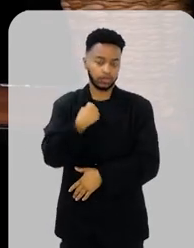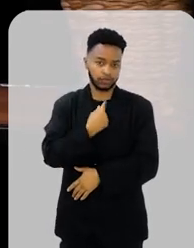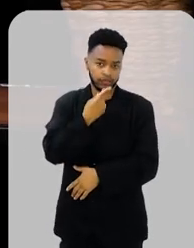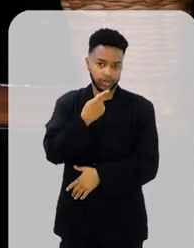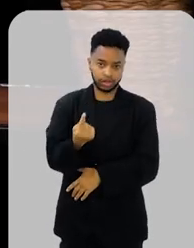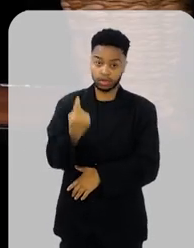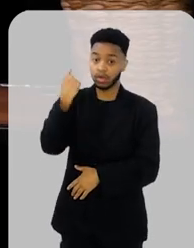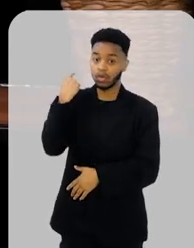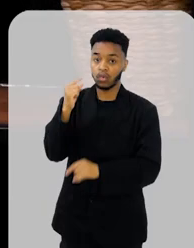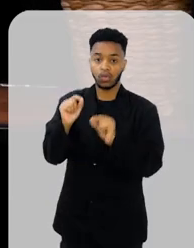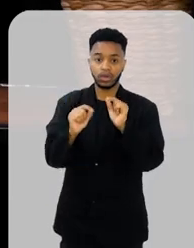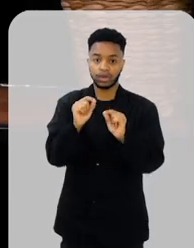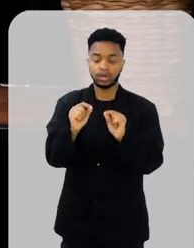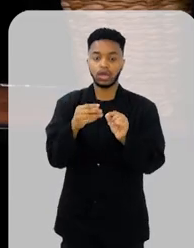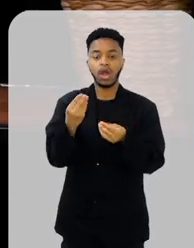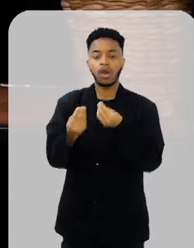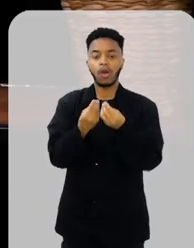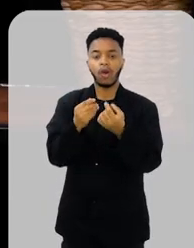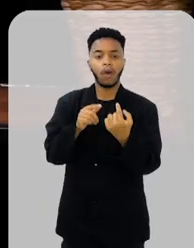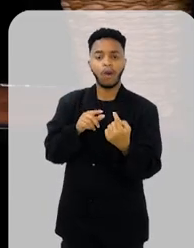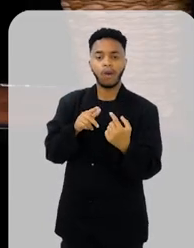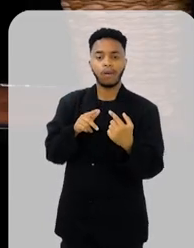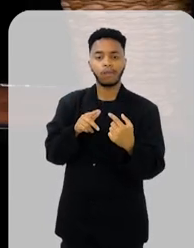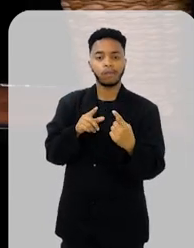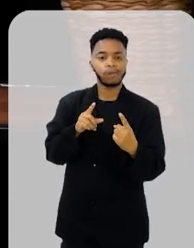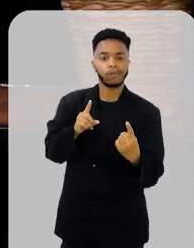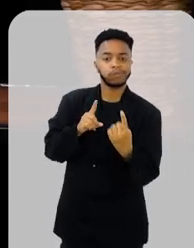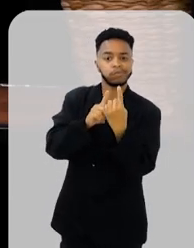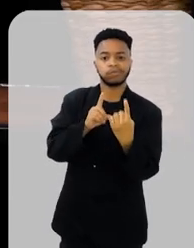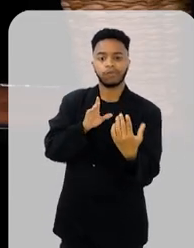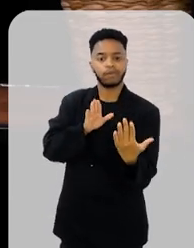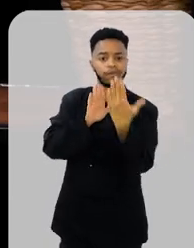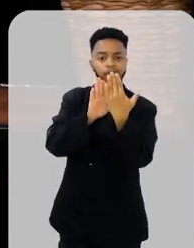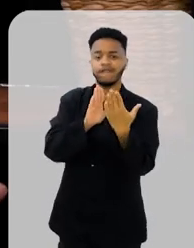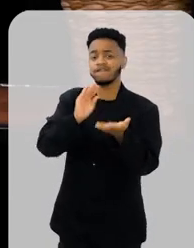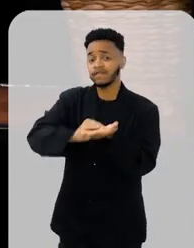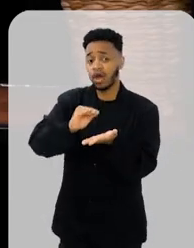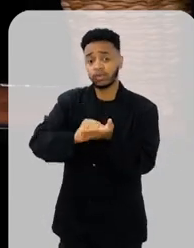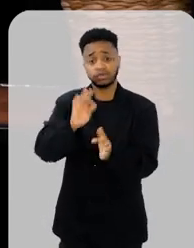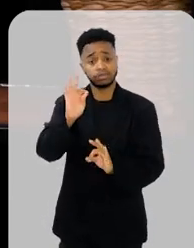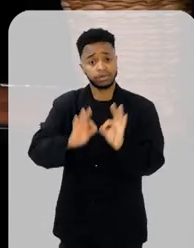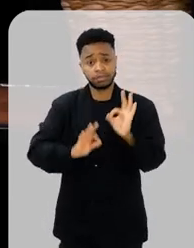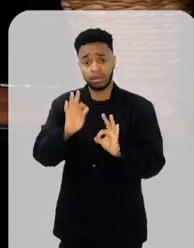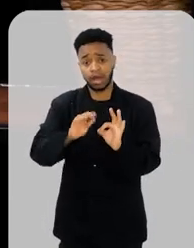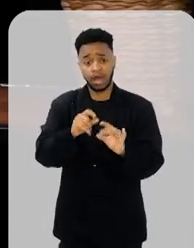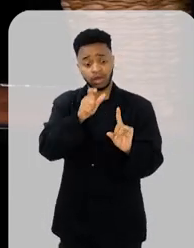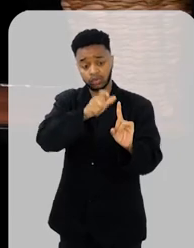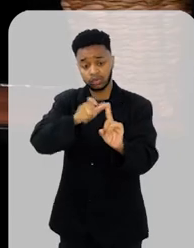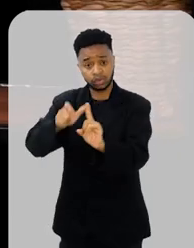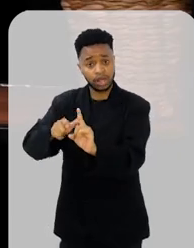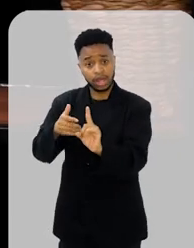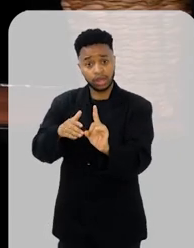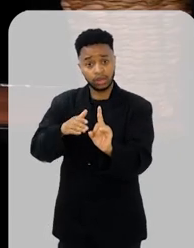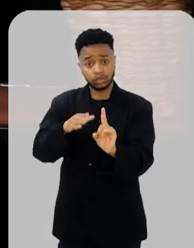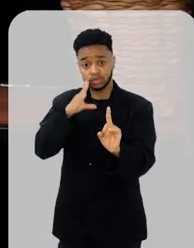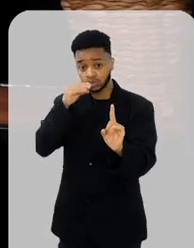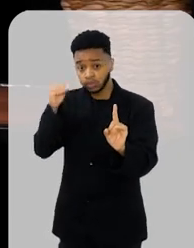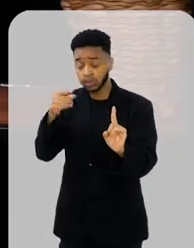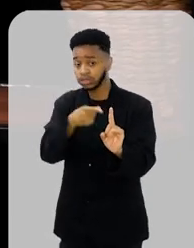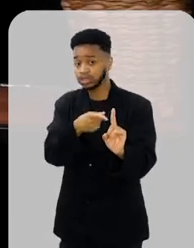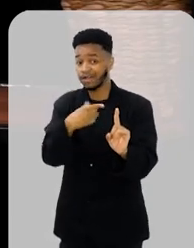estava falando anteriormente. Essa abordagem completamente despreparada dos